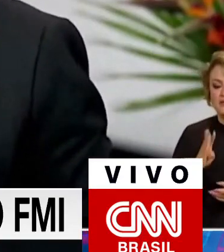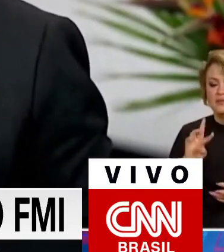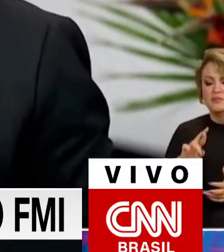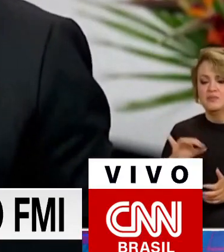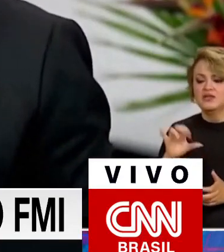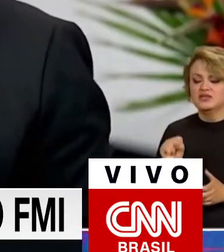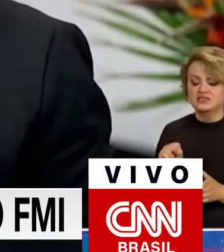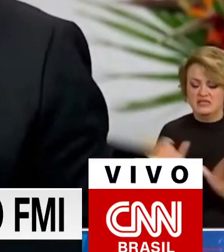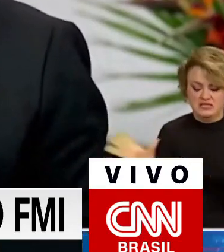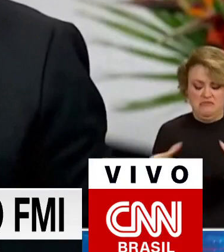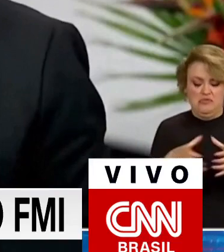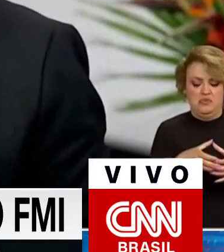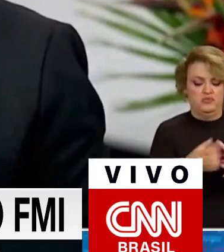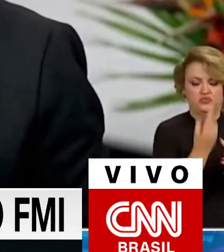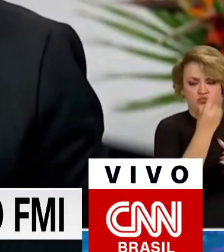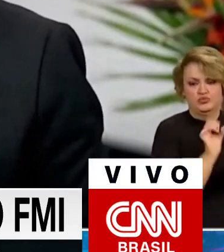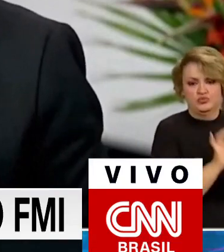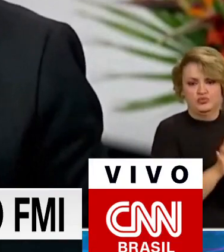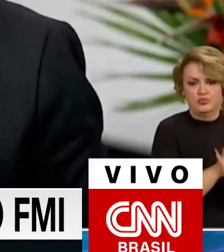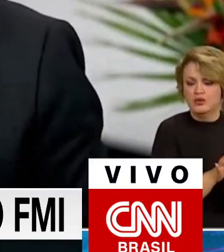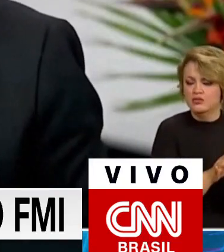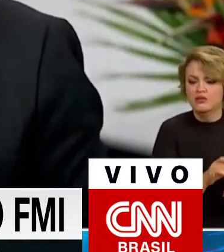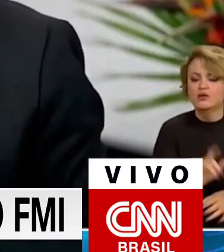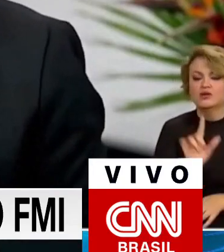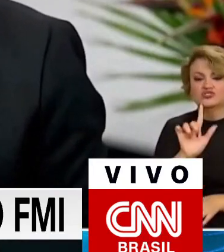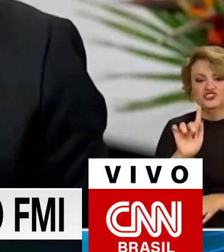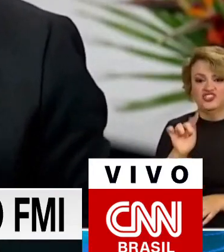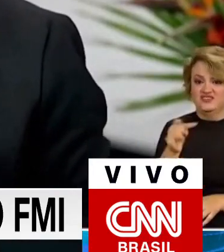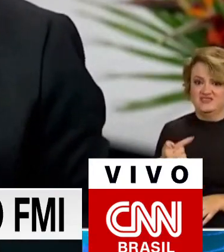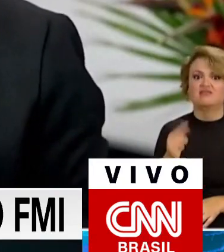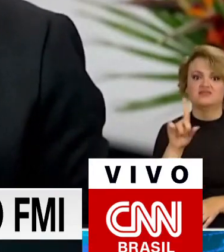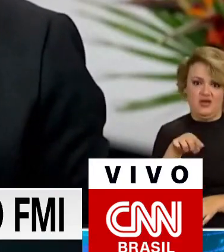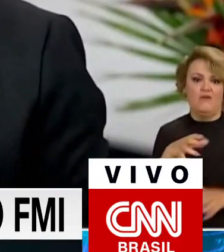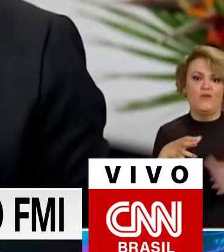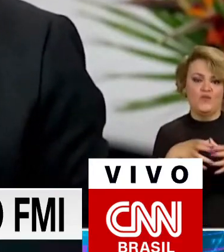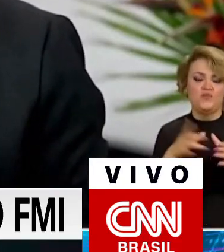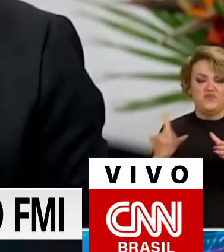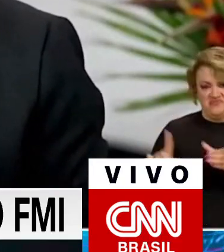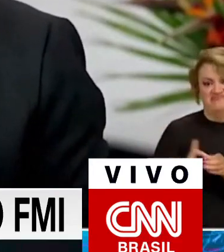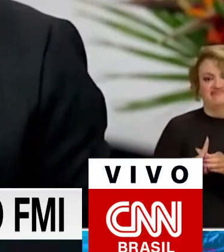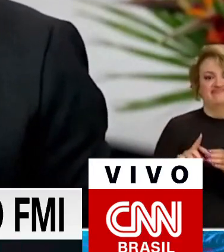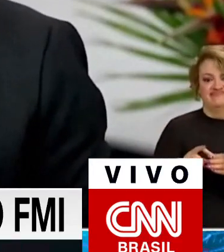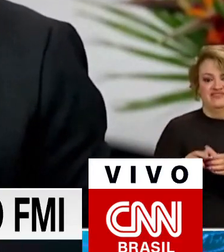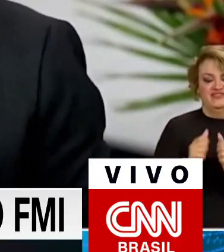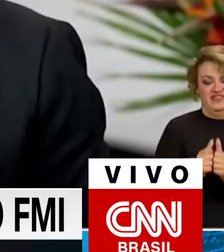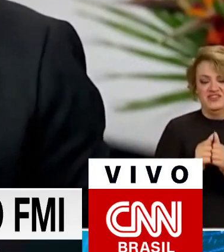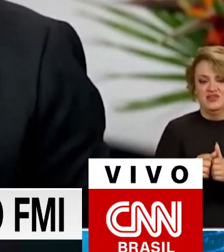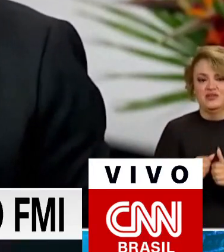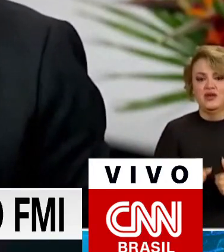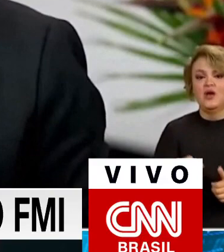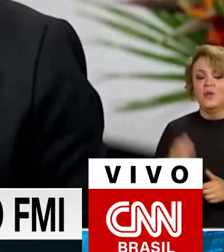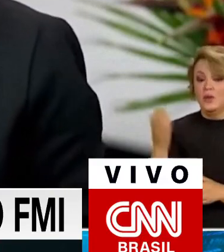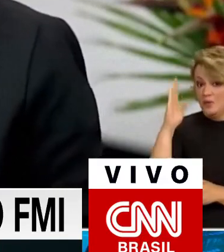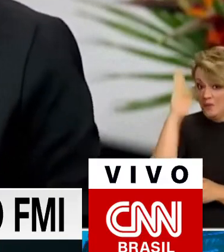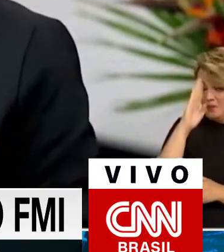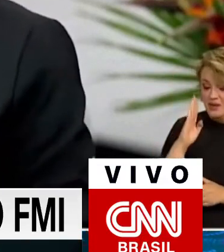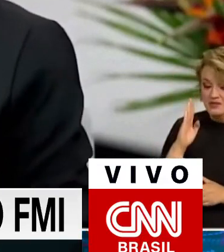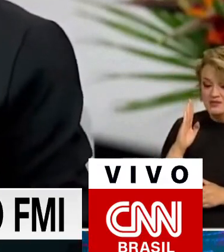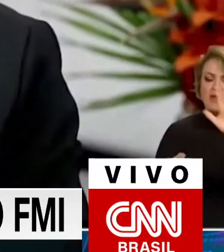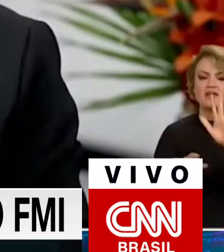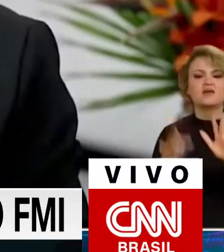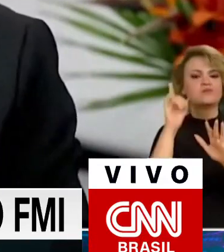Macri, Trump e Lagarde, que era a, que é a gerente do FMI, né? E